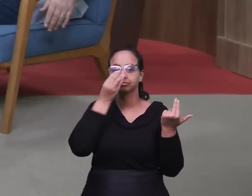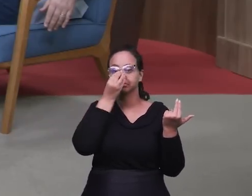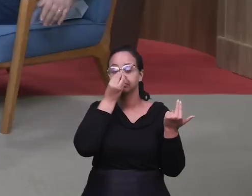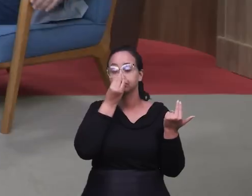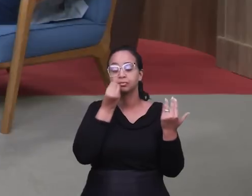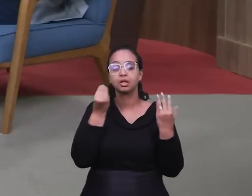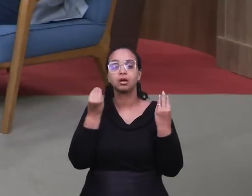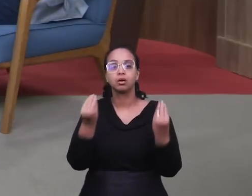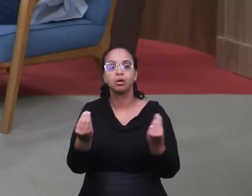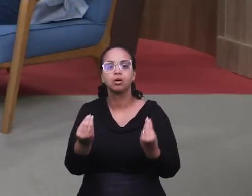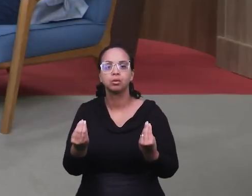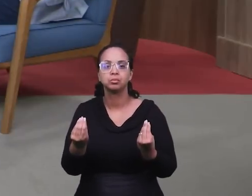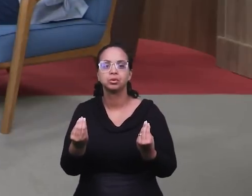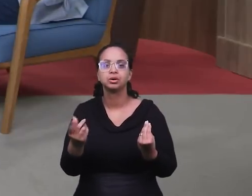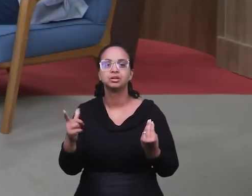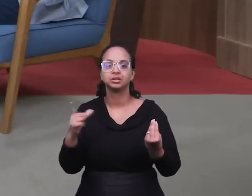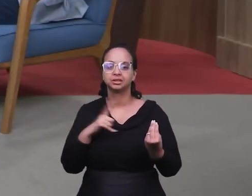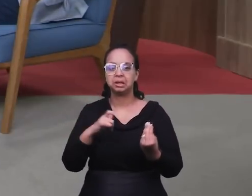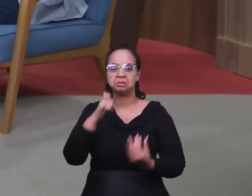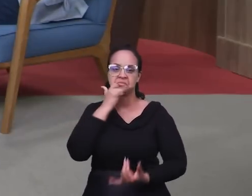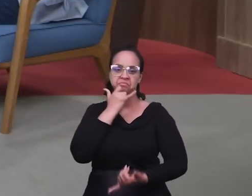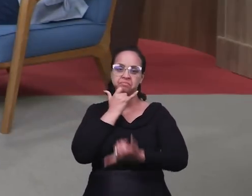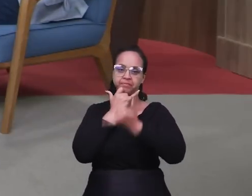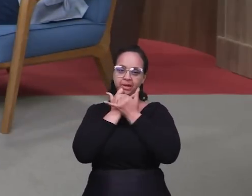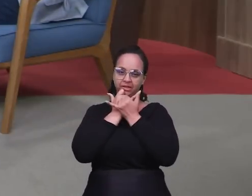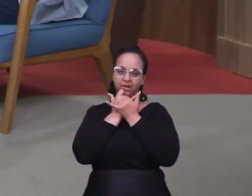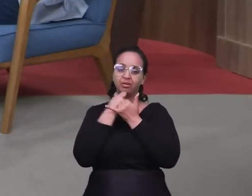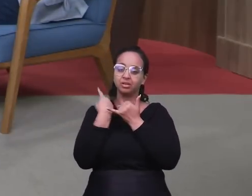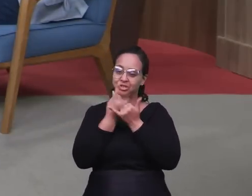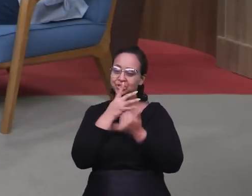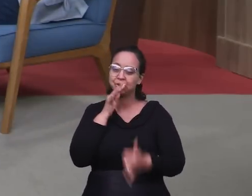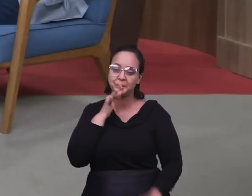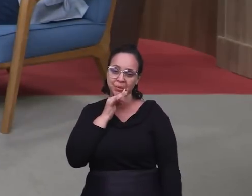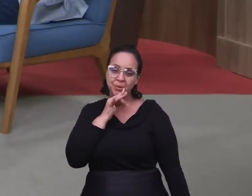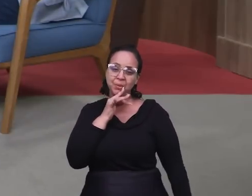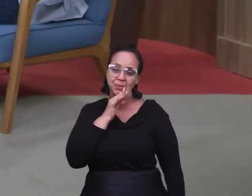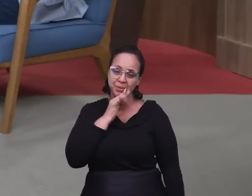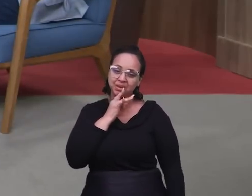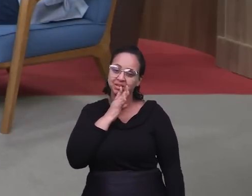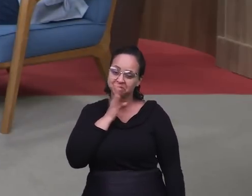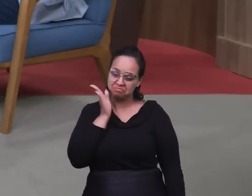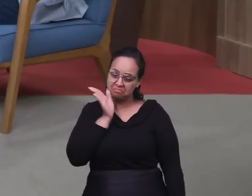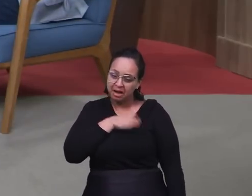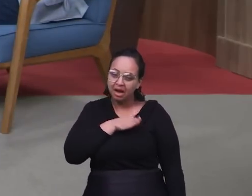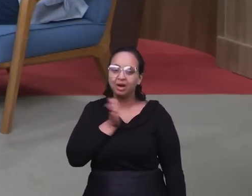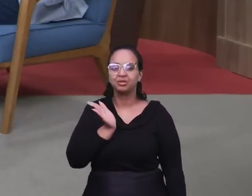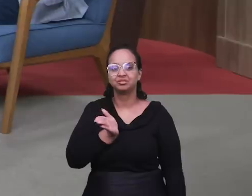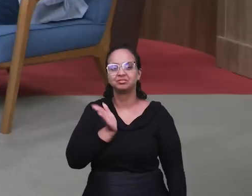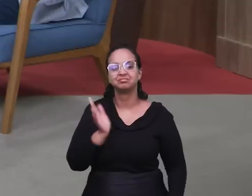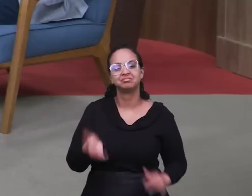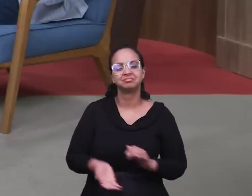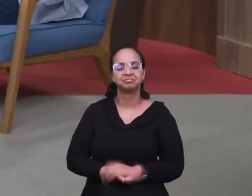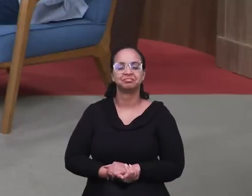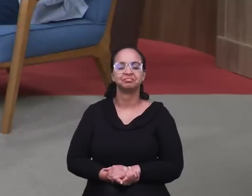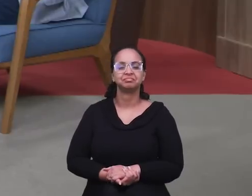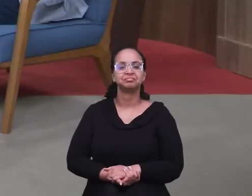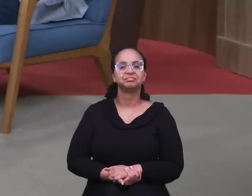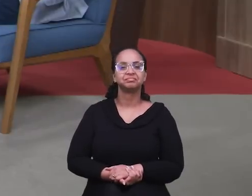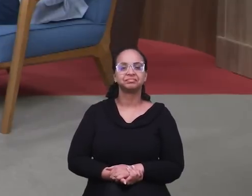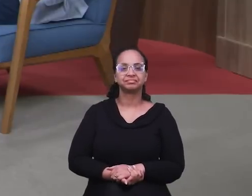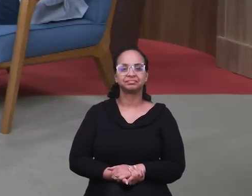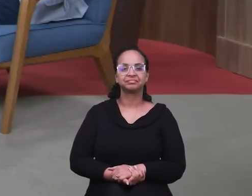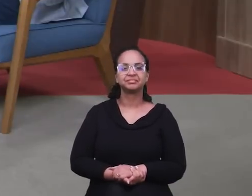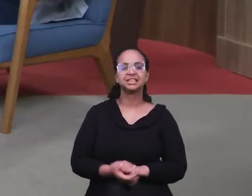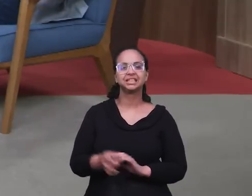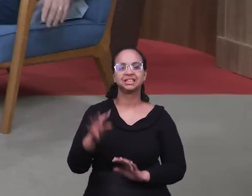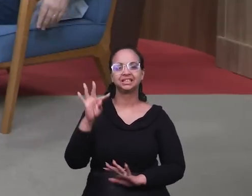nos cobrir, né, com esse perdão, porque nós somos muito ruins. Bom, vamos lá, vamos ler um